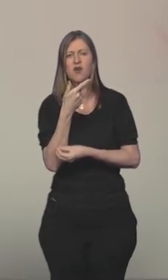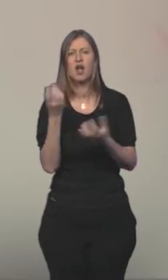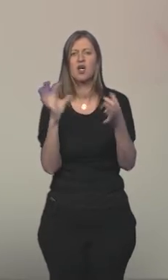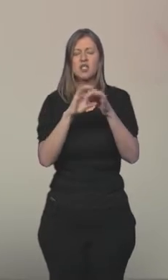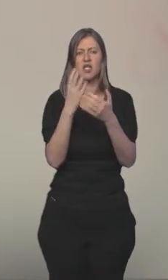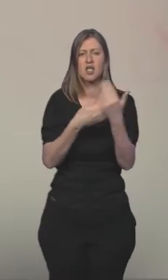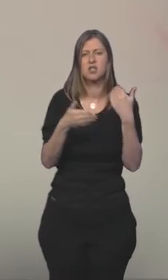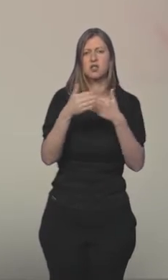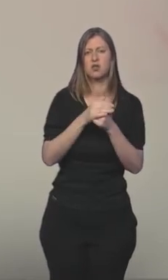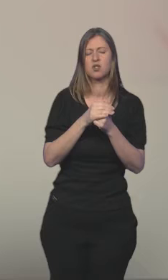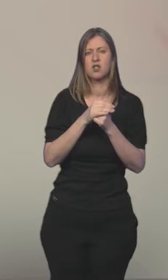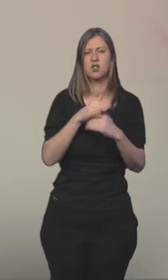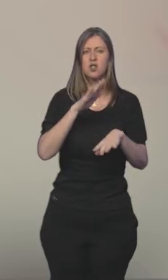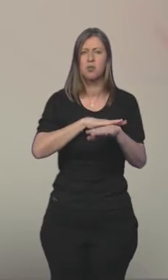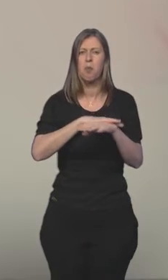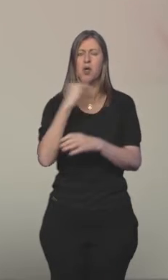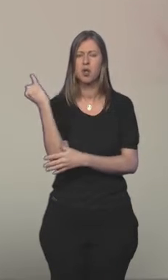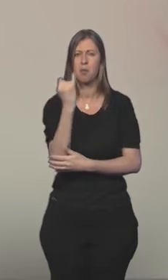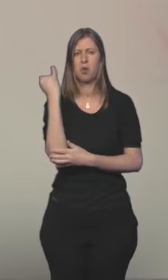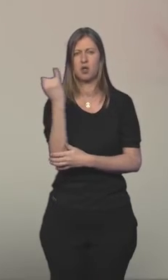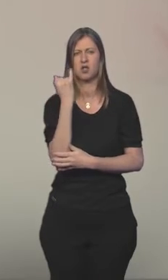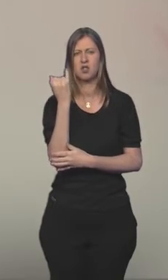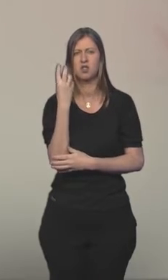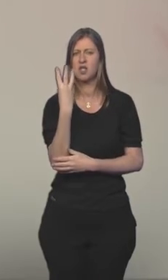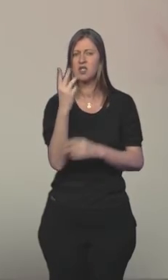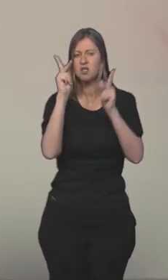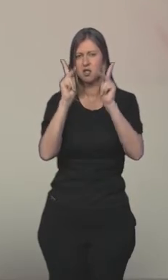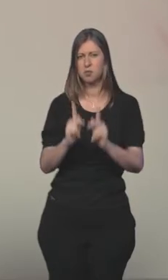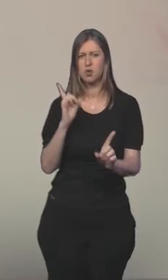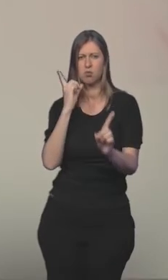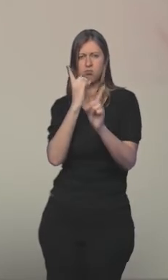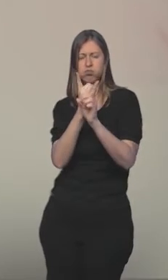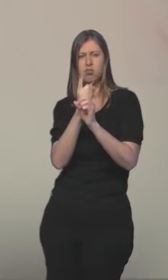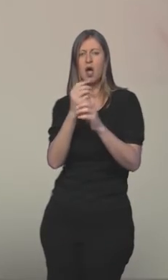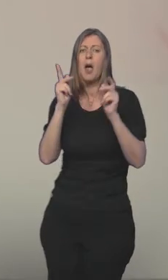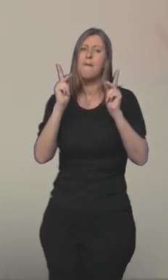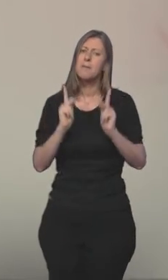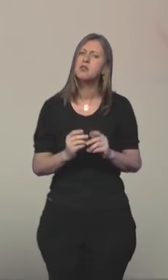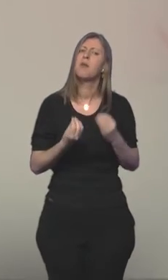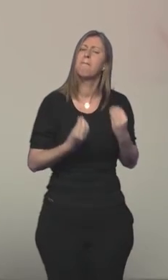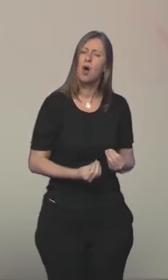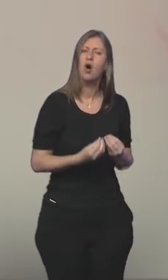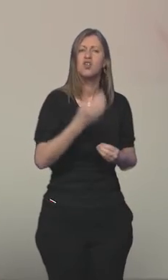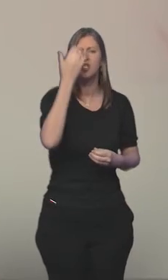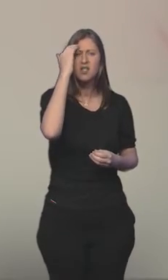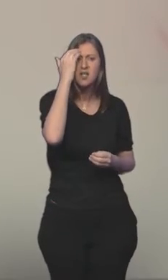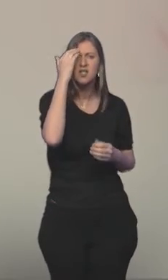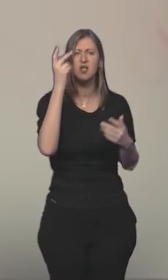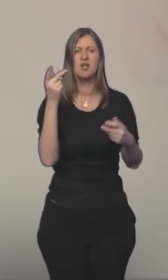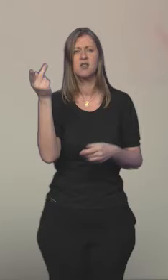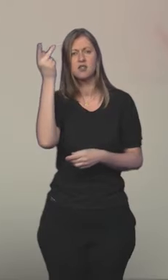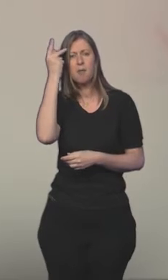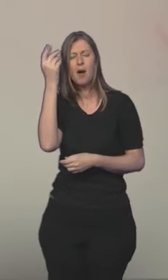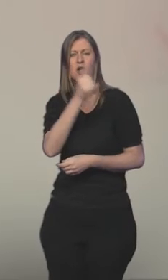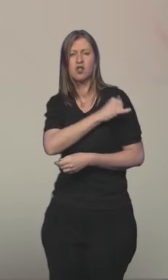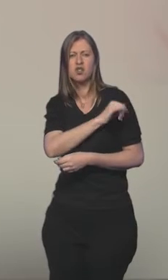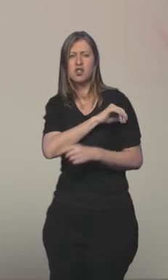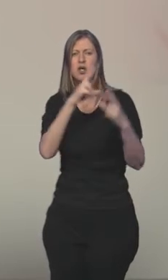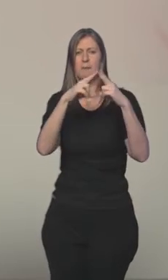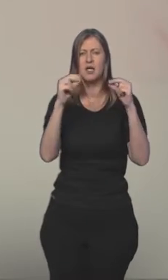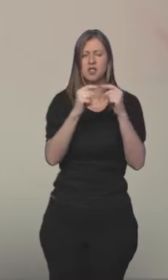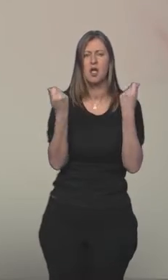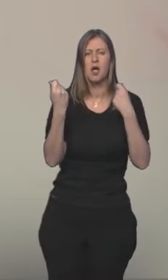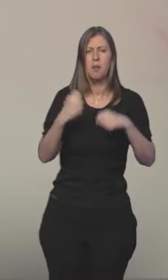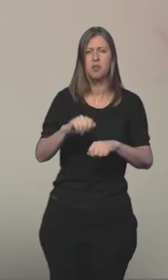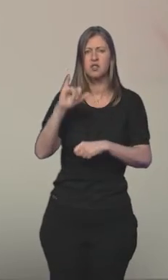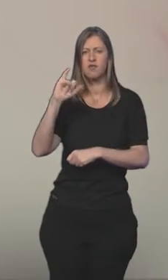ligação toda e com esse momento rico de encontro entre essas três pessoas? Que as pessoas pudessem entender que em São Paulo, no Rio de Janeiro,